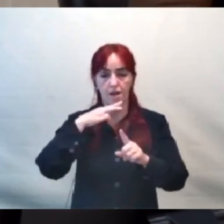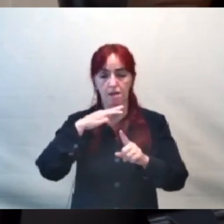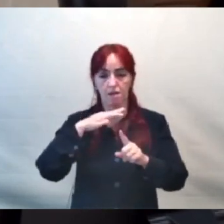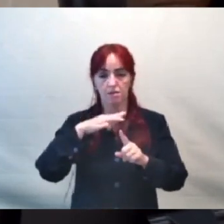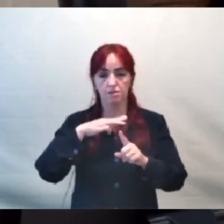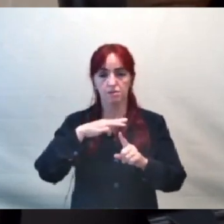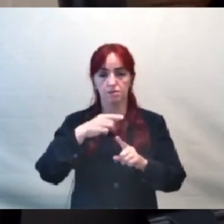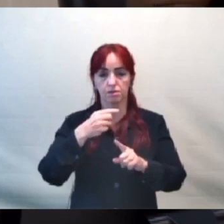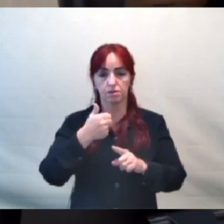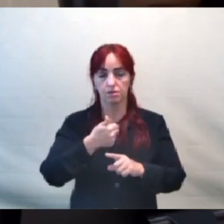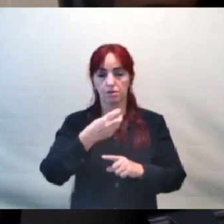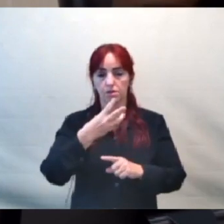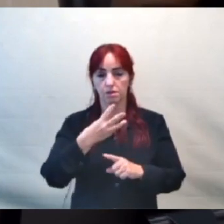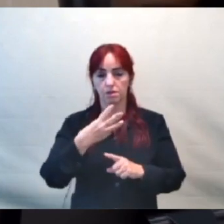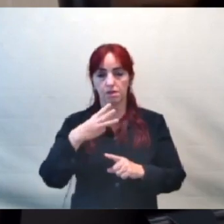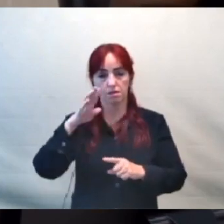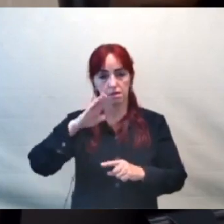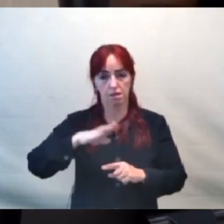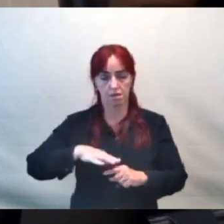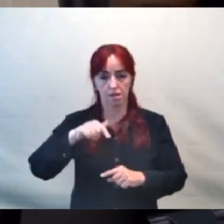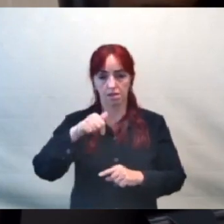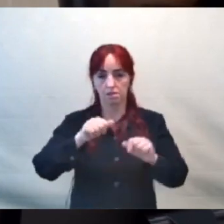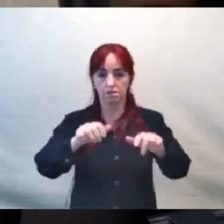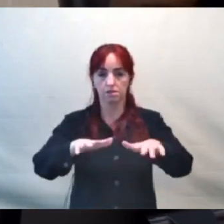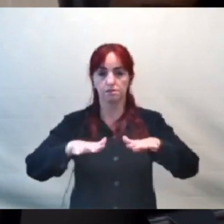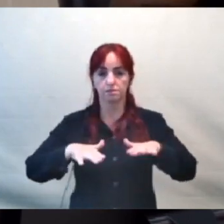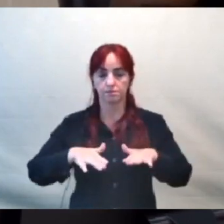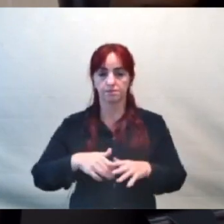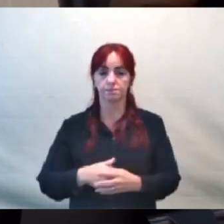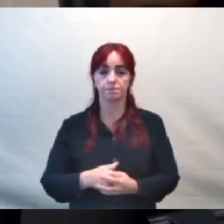aqui no local plenário Alverso Arantes.